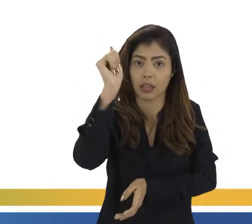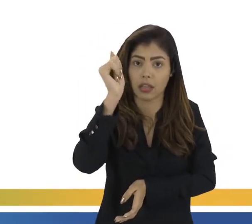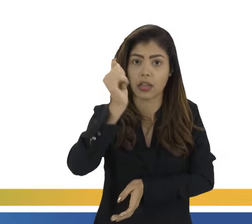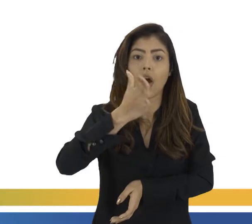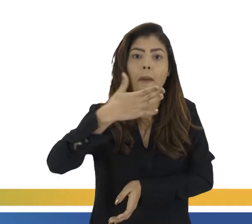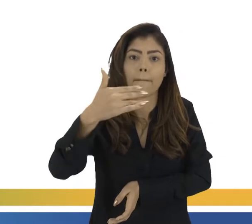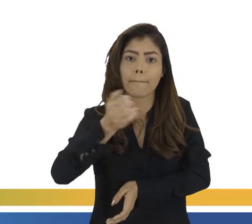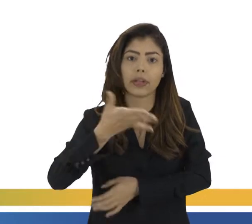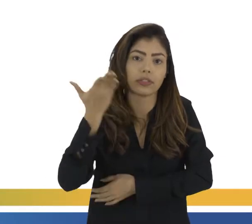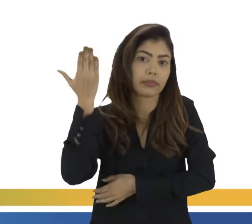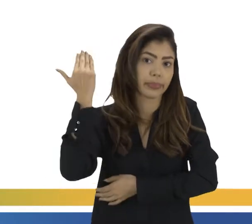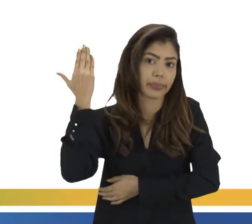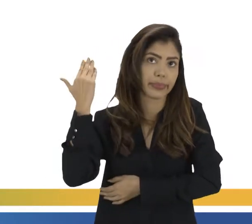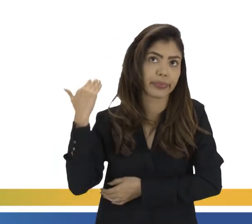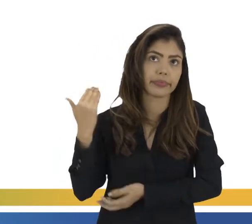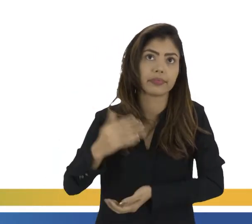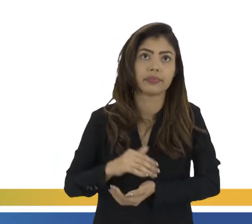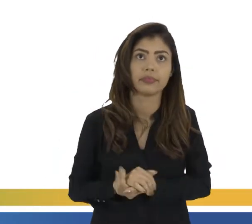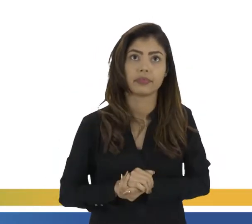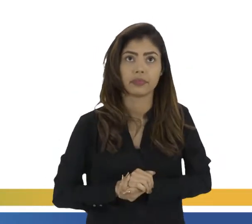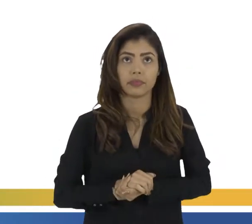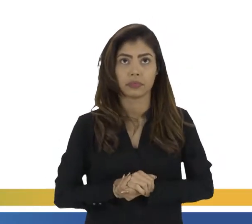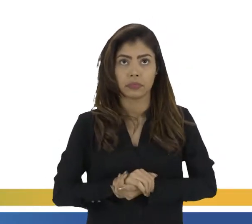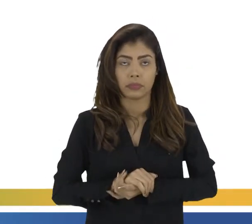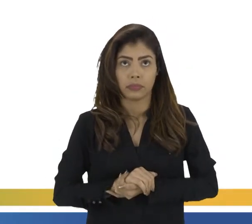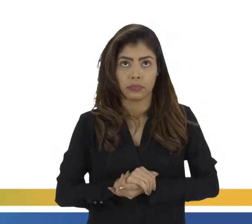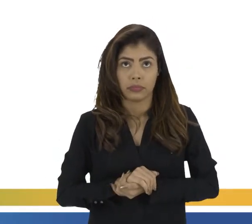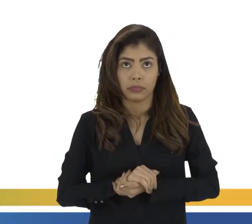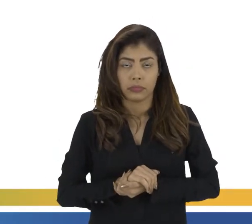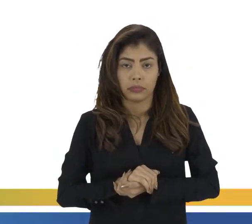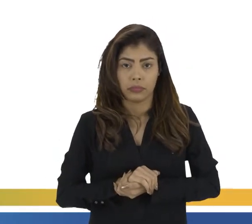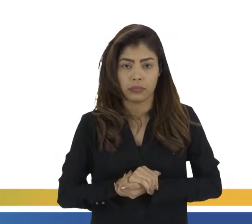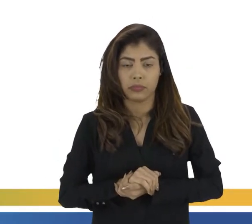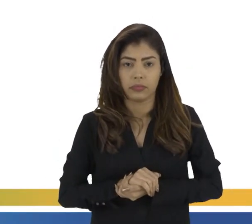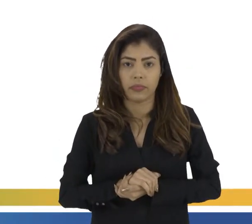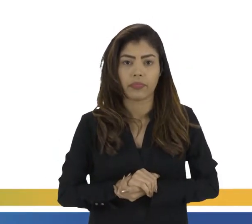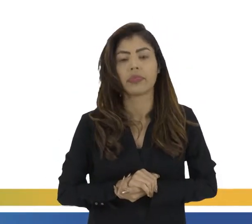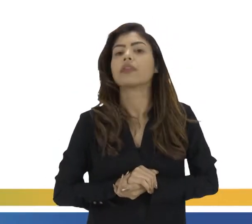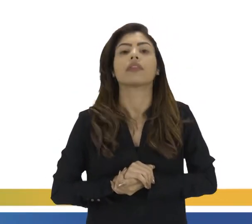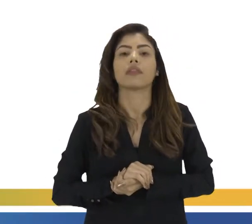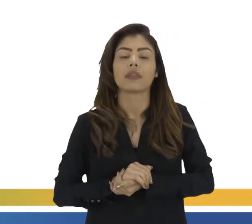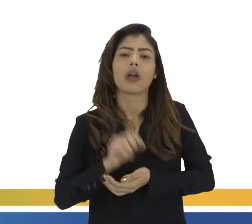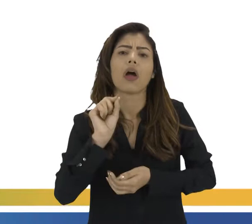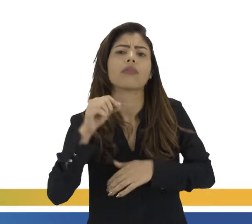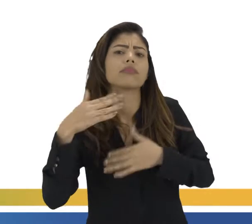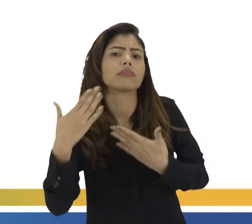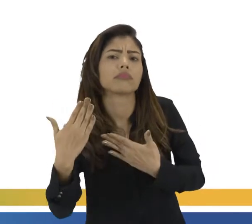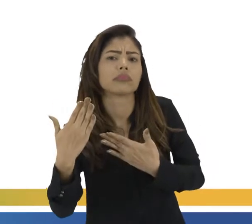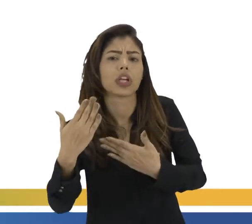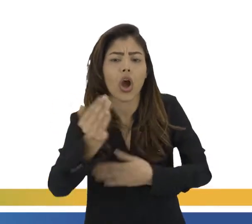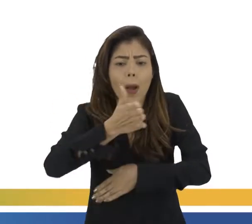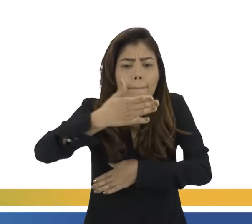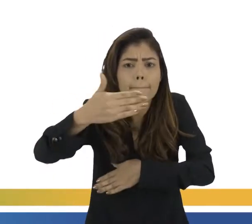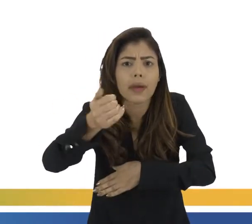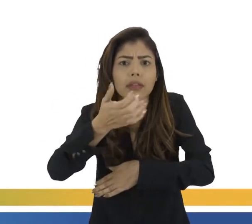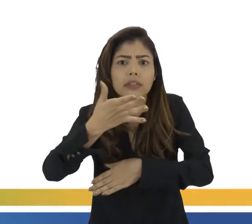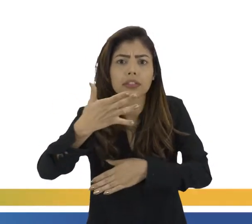peixe primitivo. Nós temos os condrictes, certo? Que são o quê? São